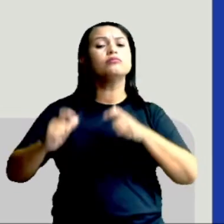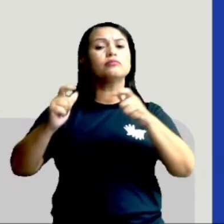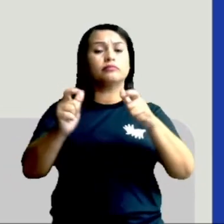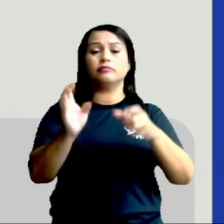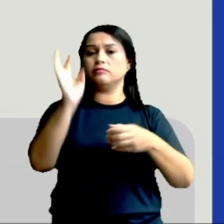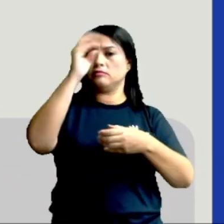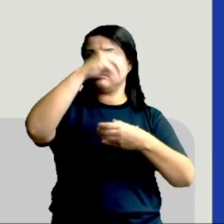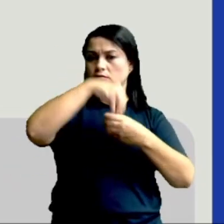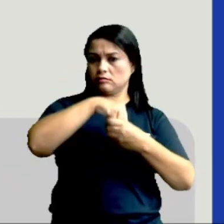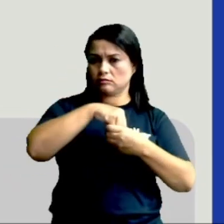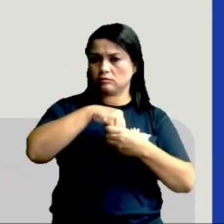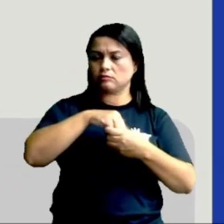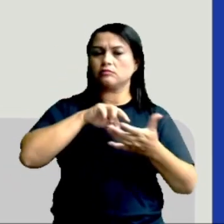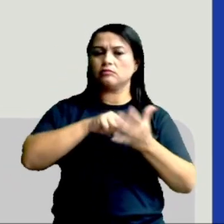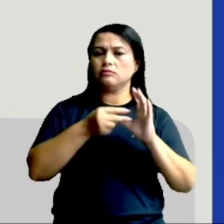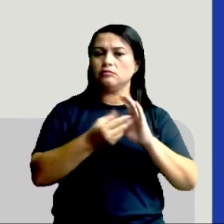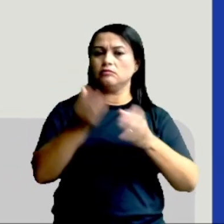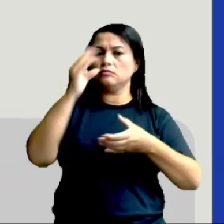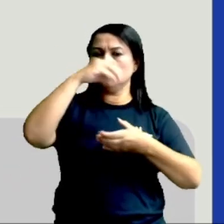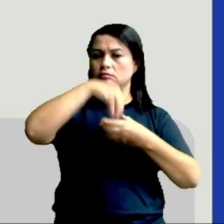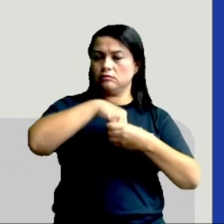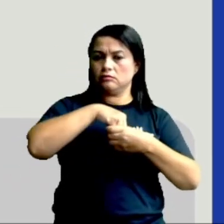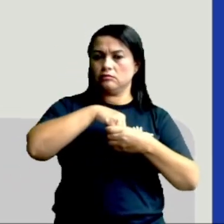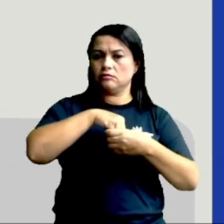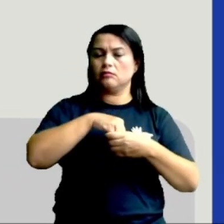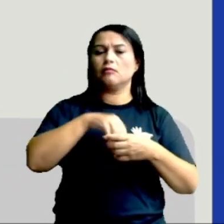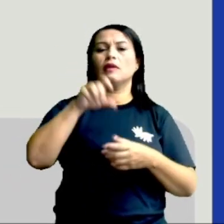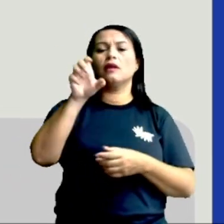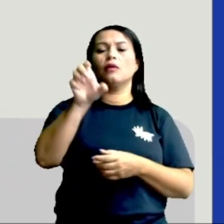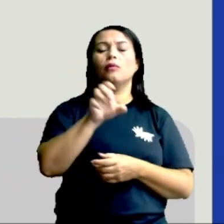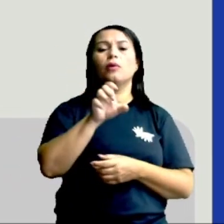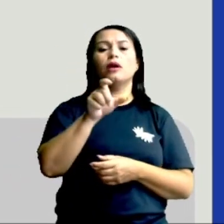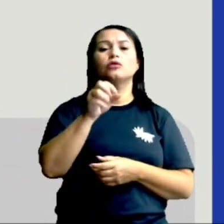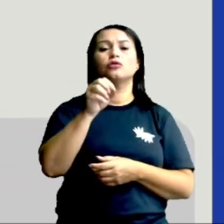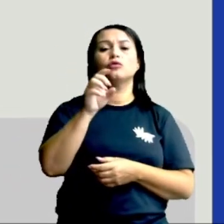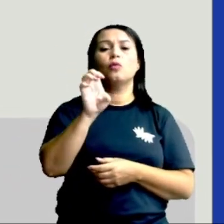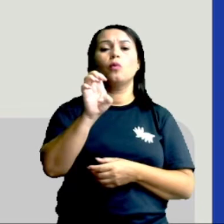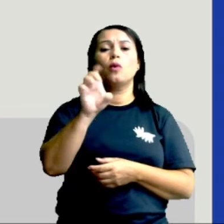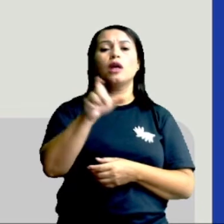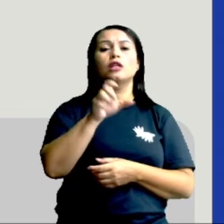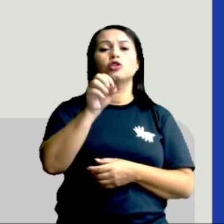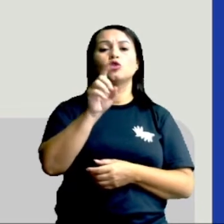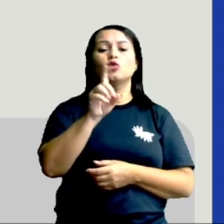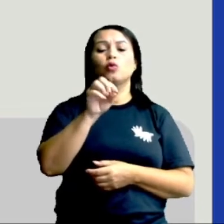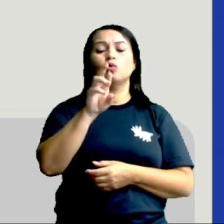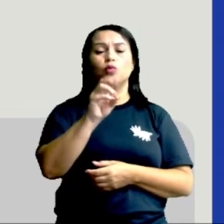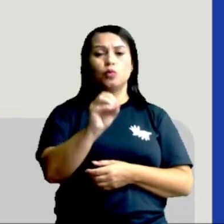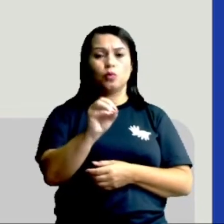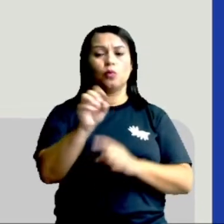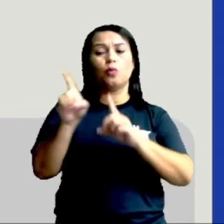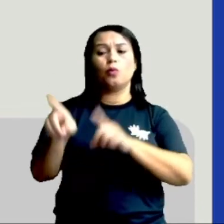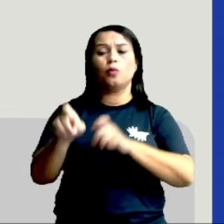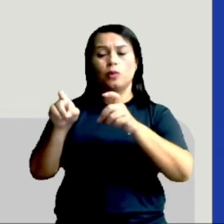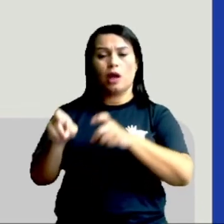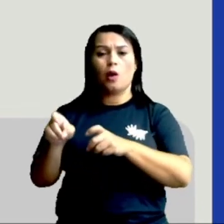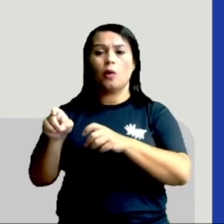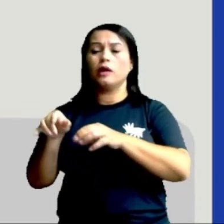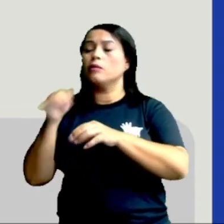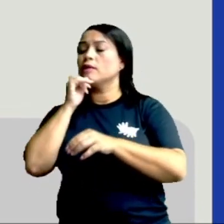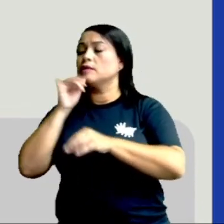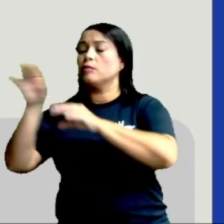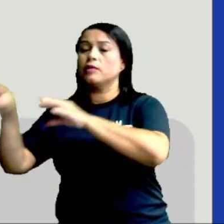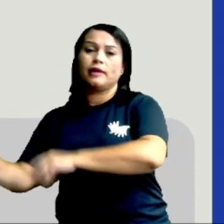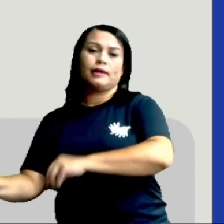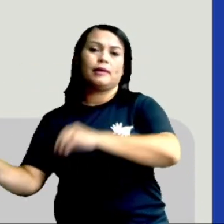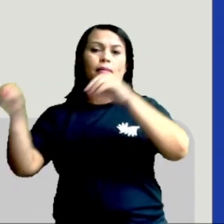interna. A gente tem o êxodo rural, que é o deslocamento do campo para a cidade, e temos